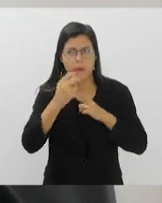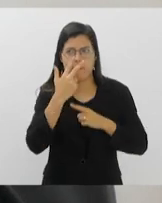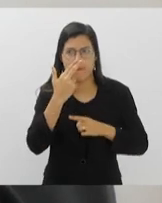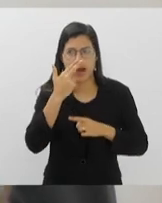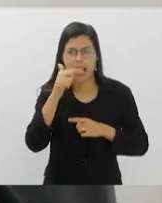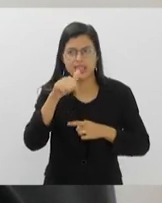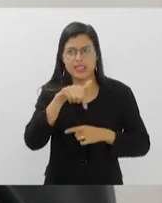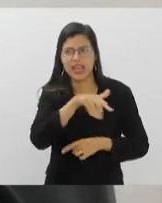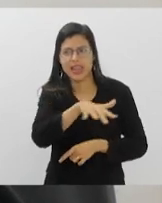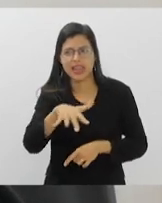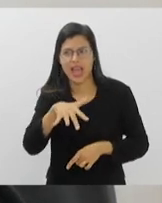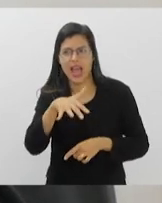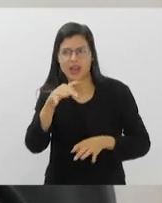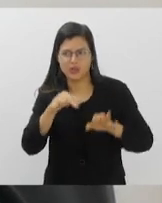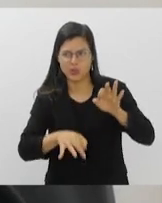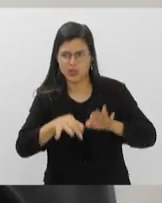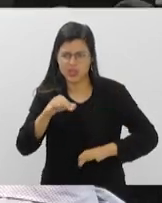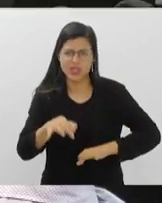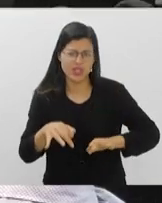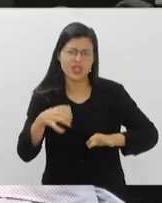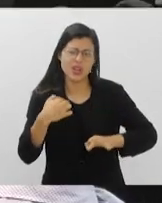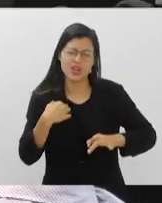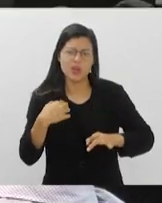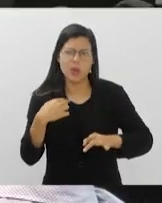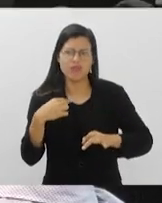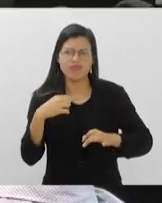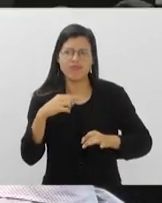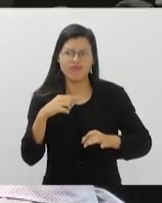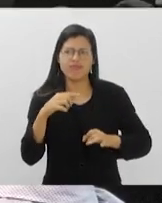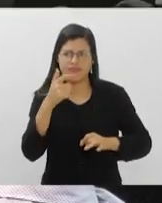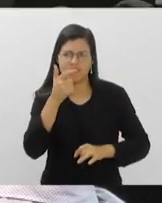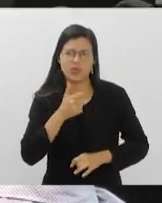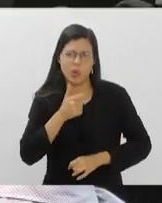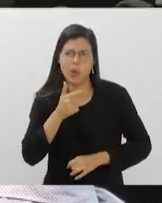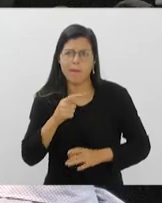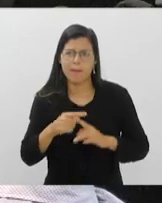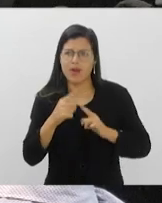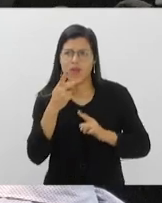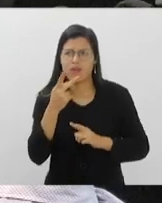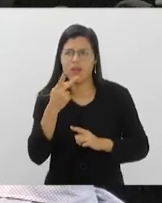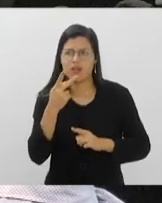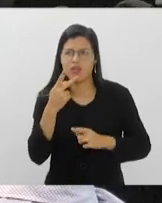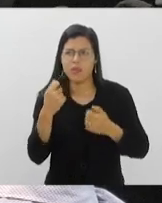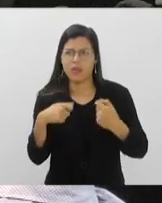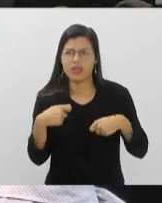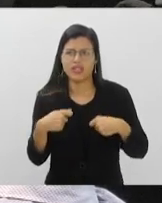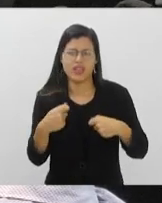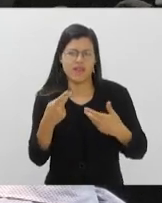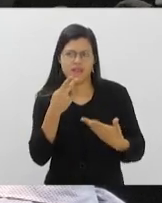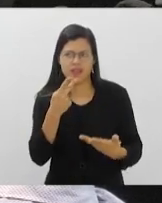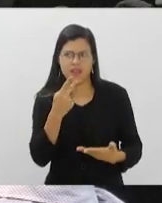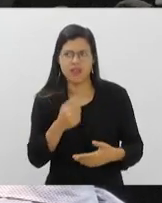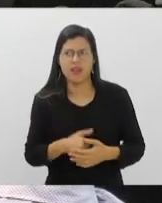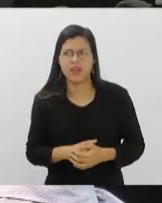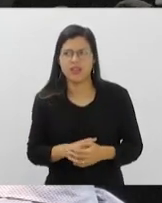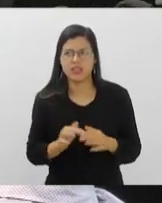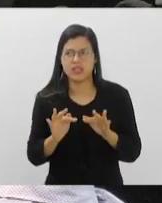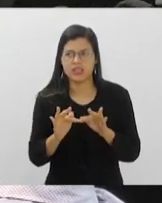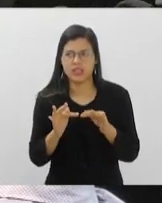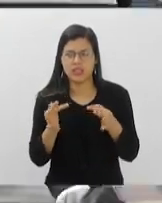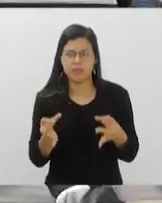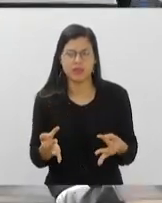jurídica por acaso eu sou da área jurídica mas eu não falava não precisava dizer e